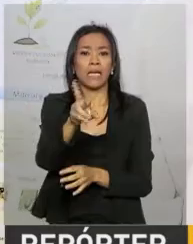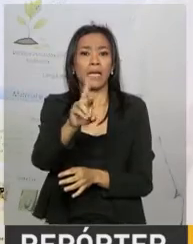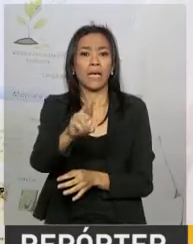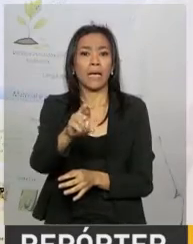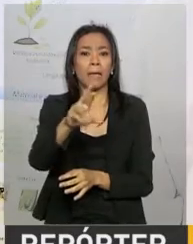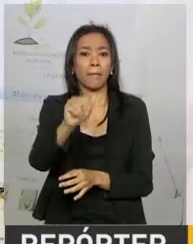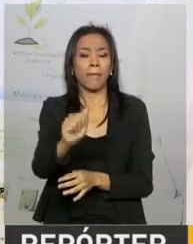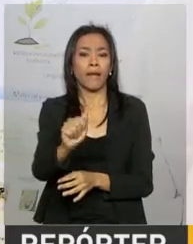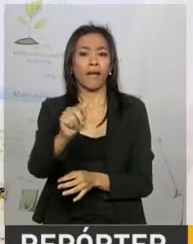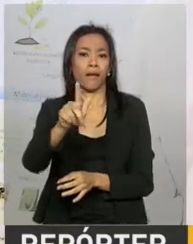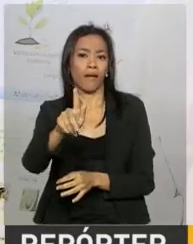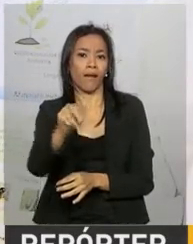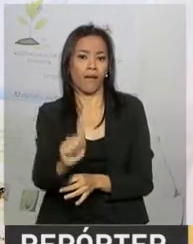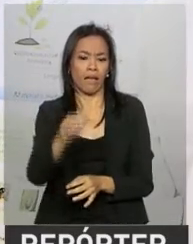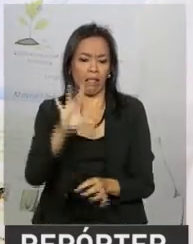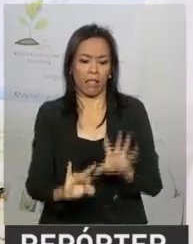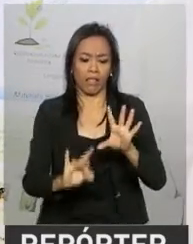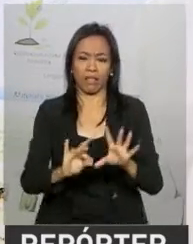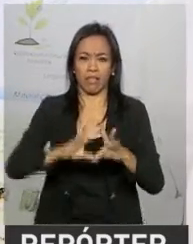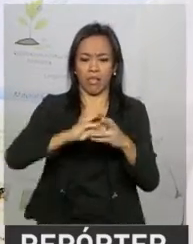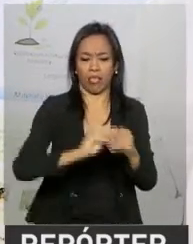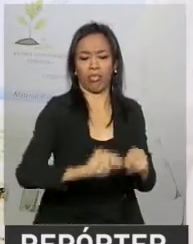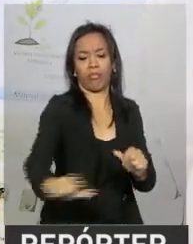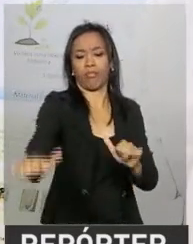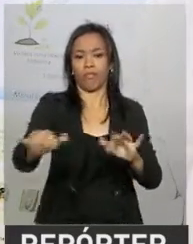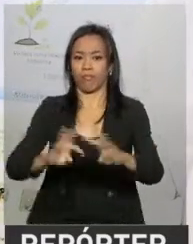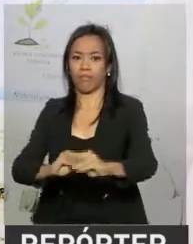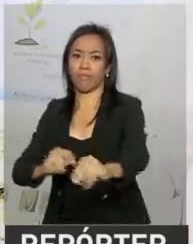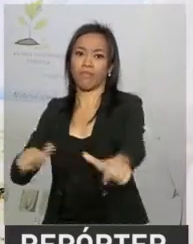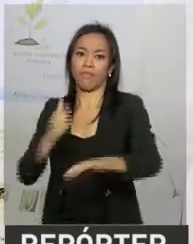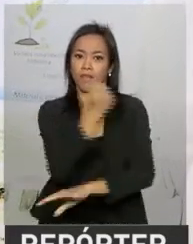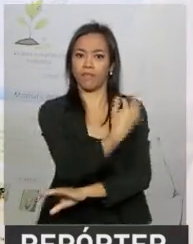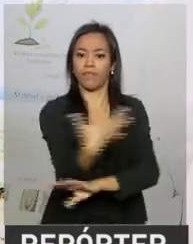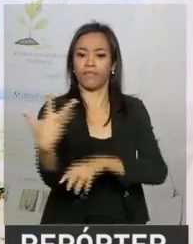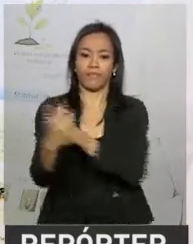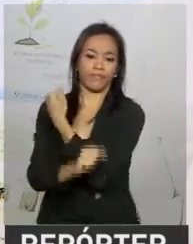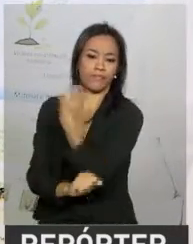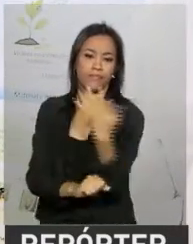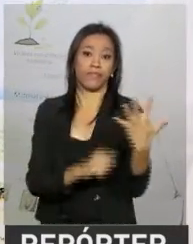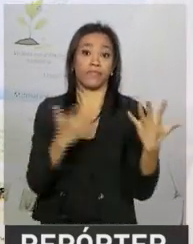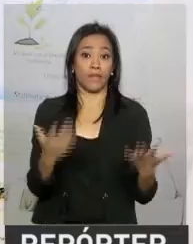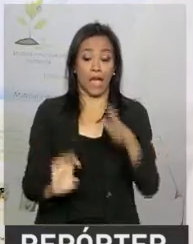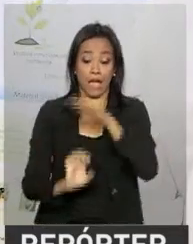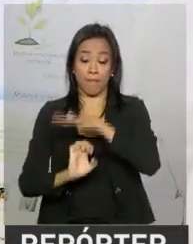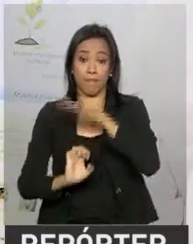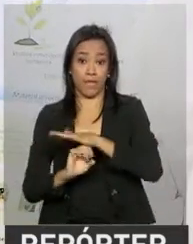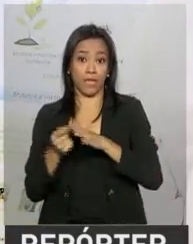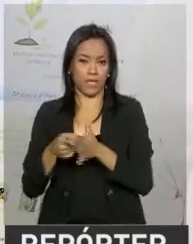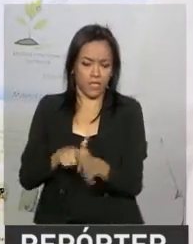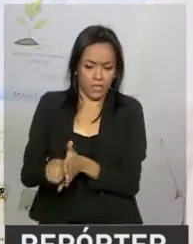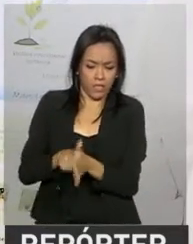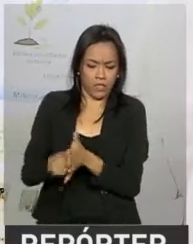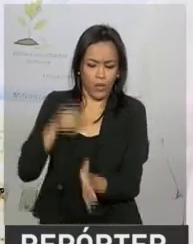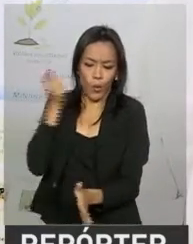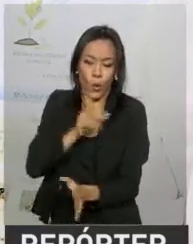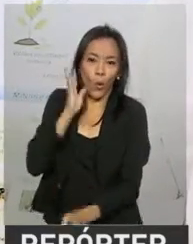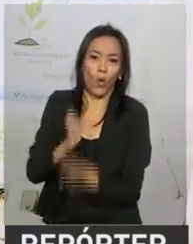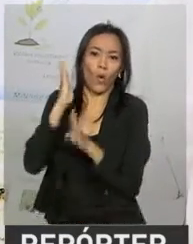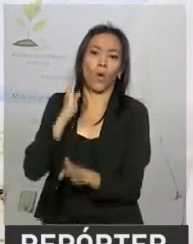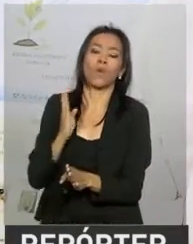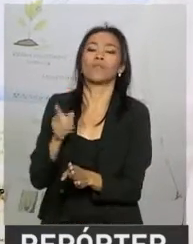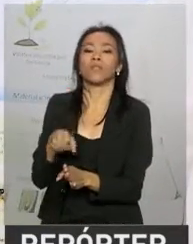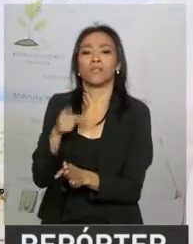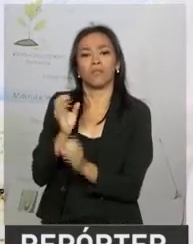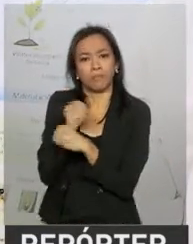também conhecidos por maria fingida a embrapa desenvolveu uma tecnologia para atrair esses insetos e assim saber a época certa